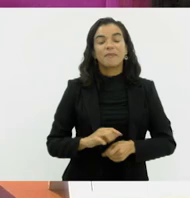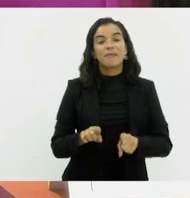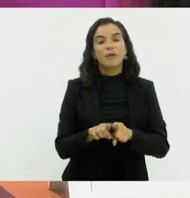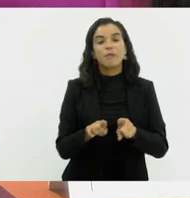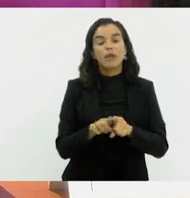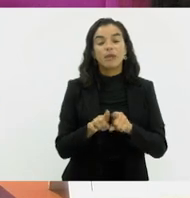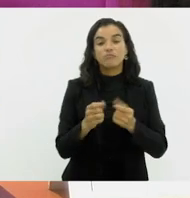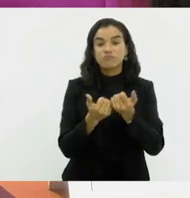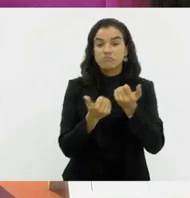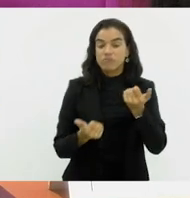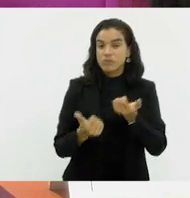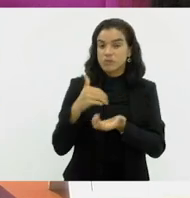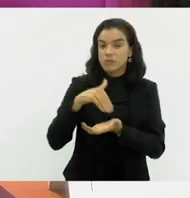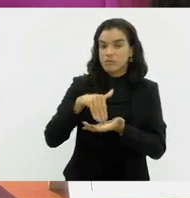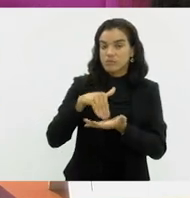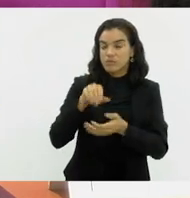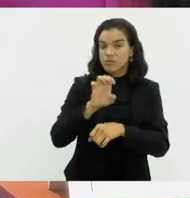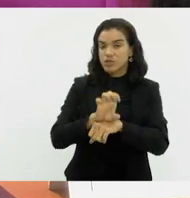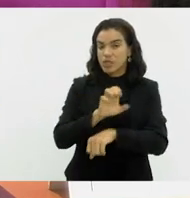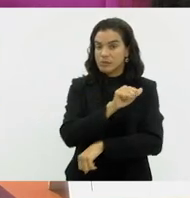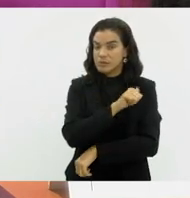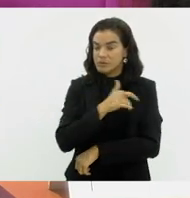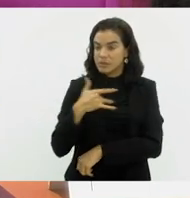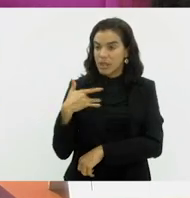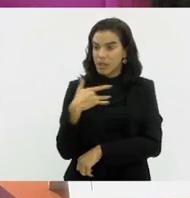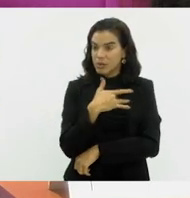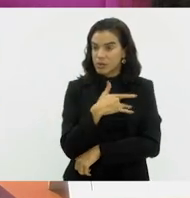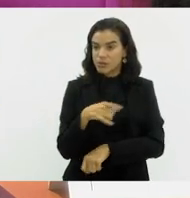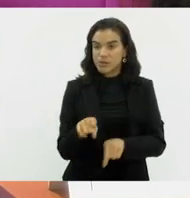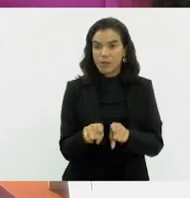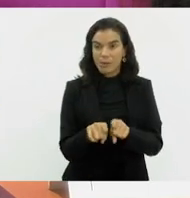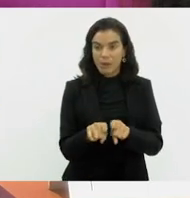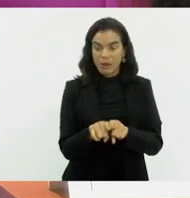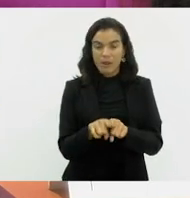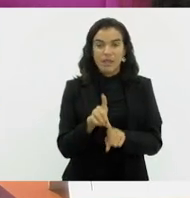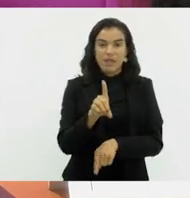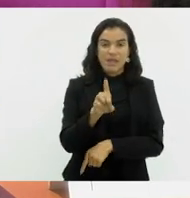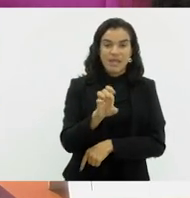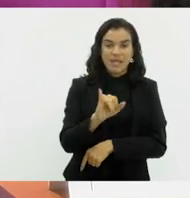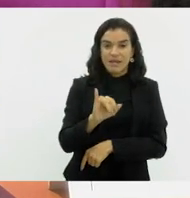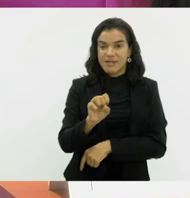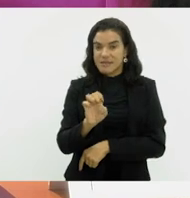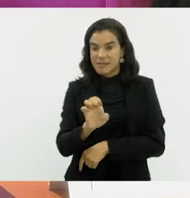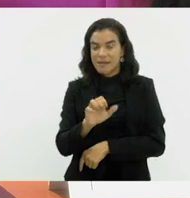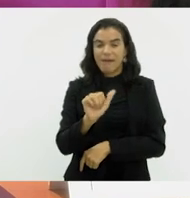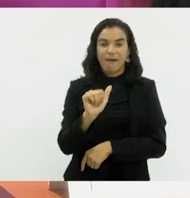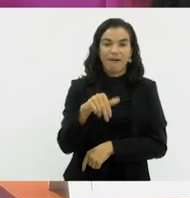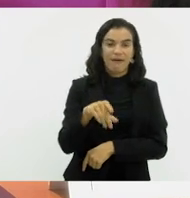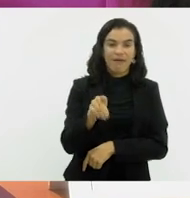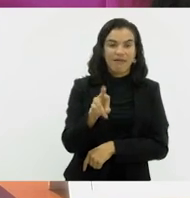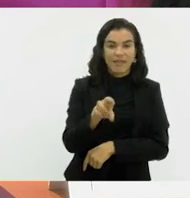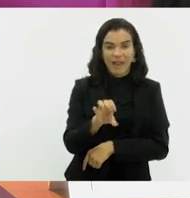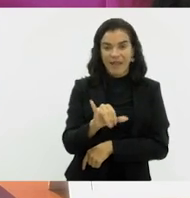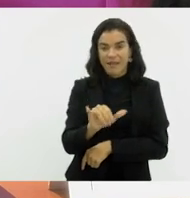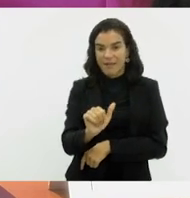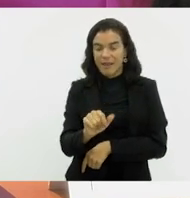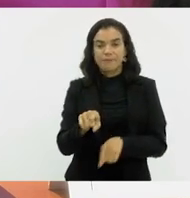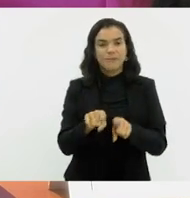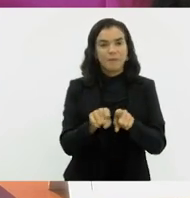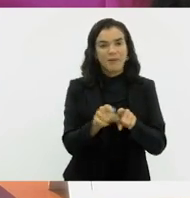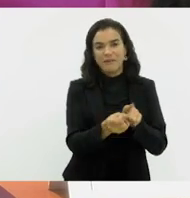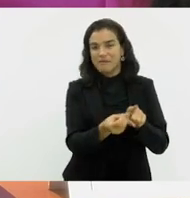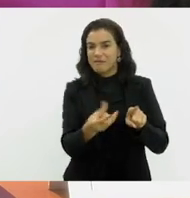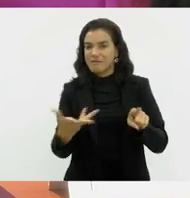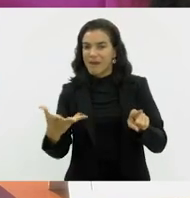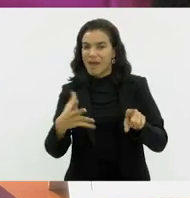subsecretaria, da Secretaria de Estado de Saúde, da subsecretaria, Deise, Andréia, Marneile, Geraldo e outros componentes